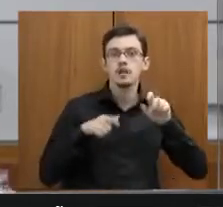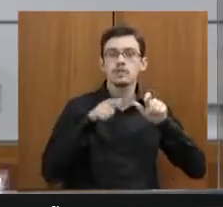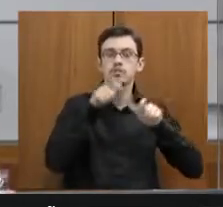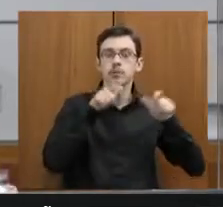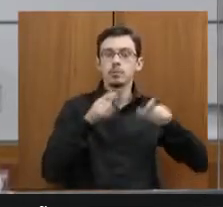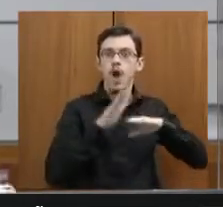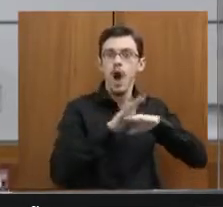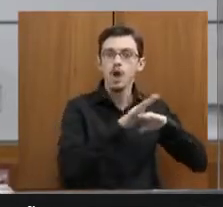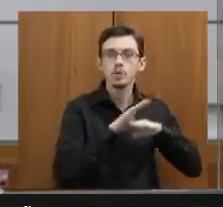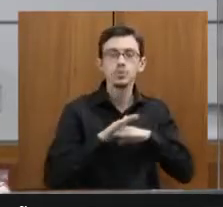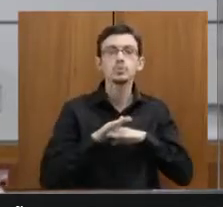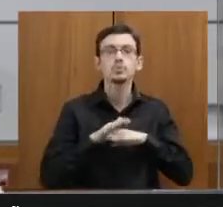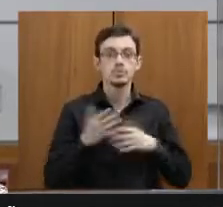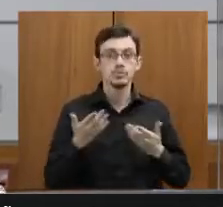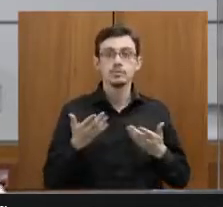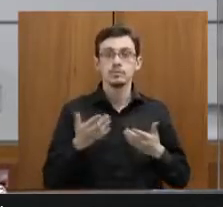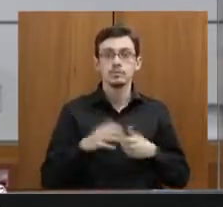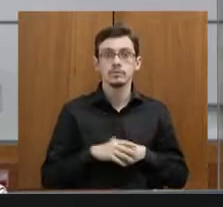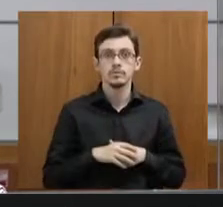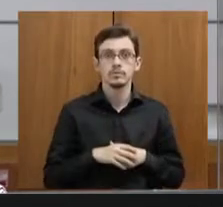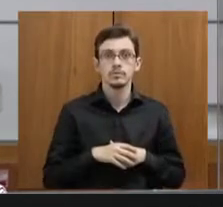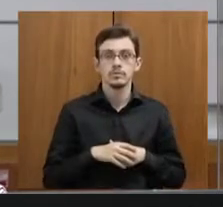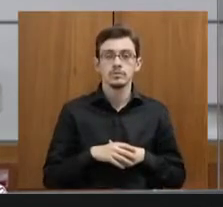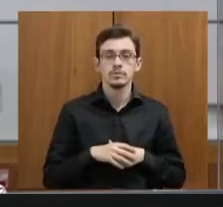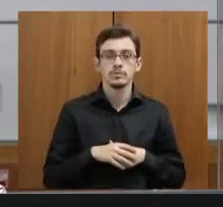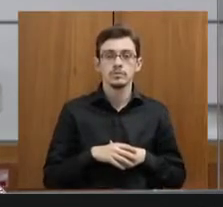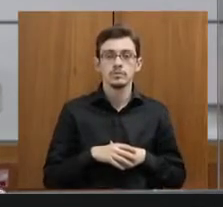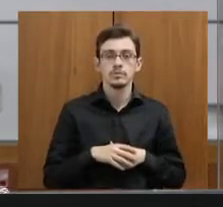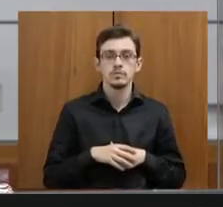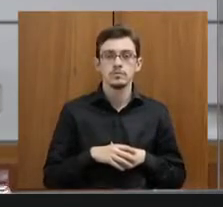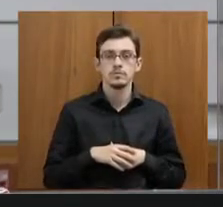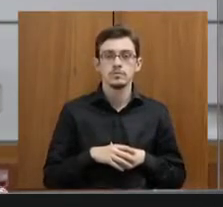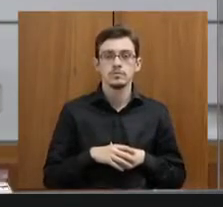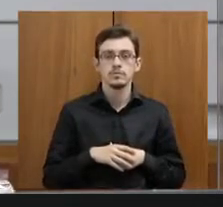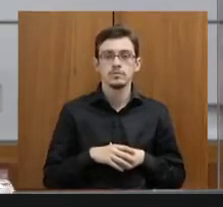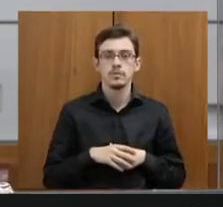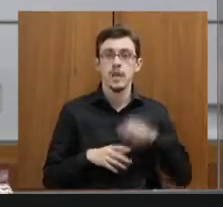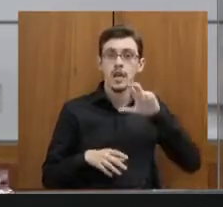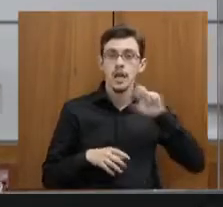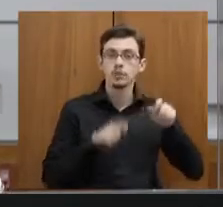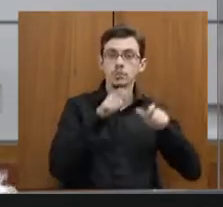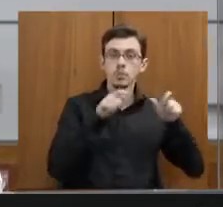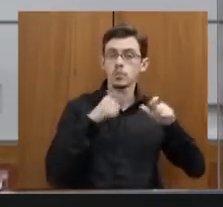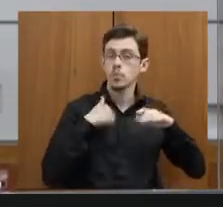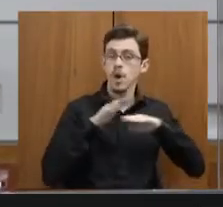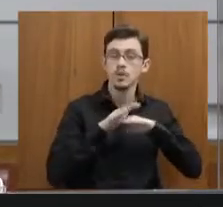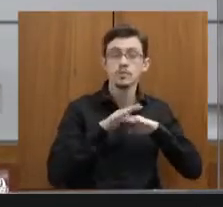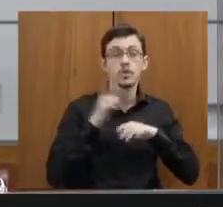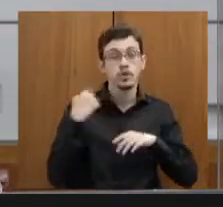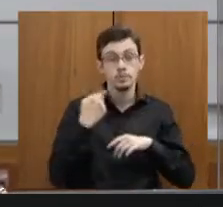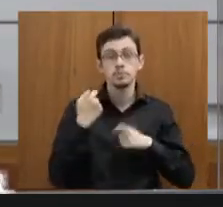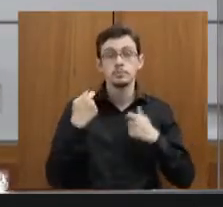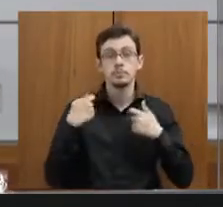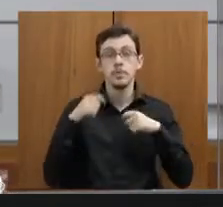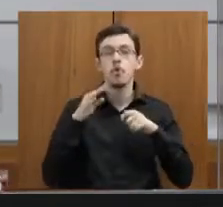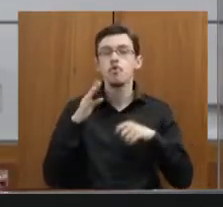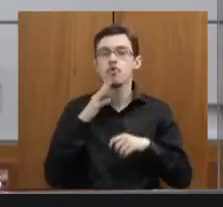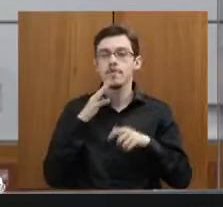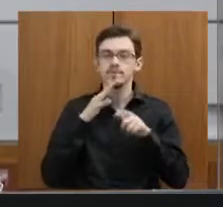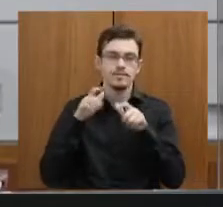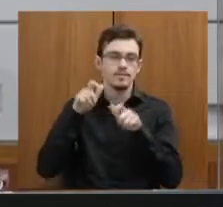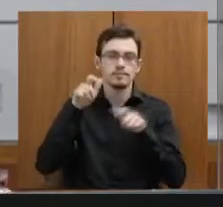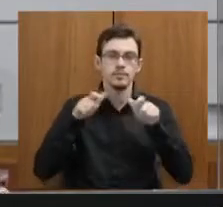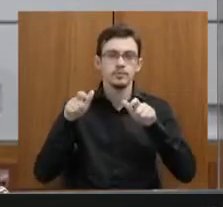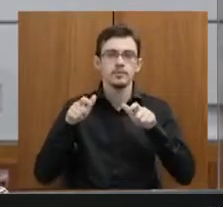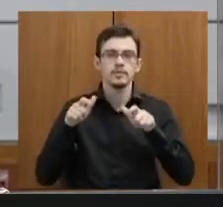para receber o benefício eu tô básico é né então assim a gente tem que conhecer é todo mundo